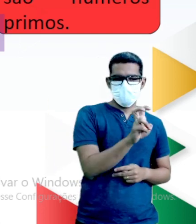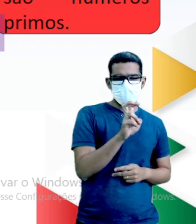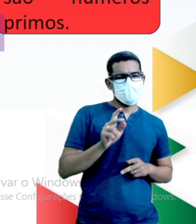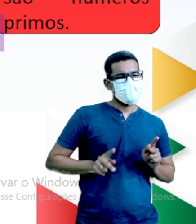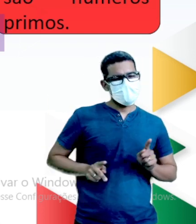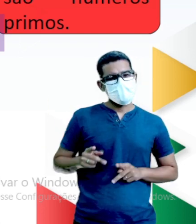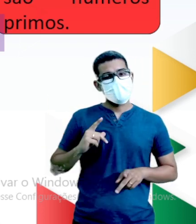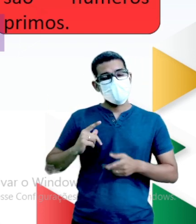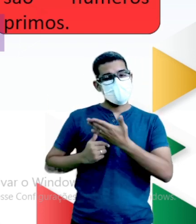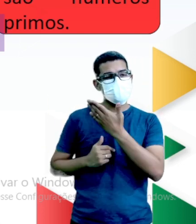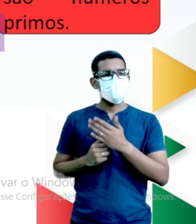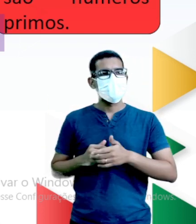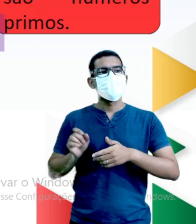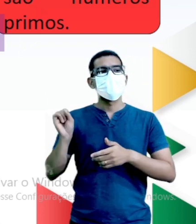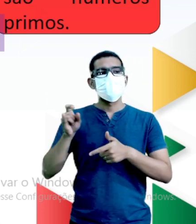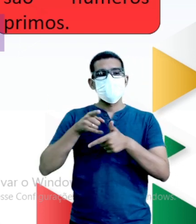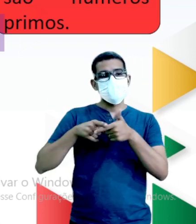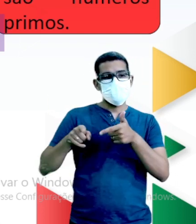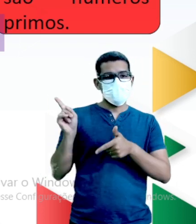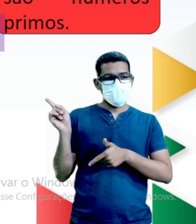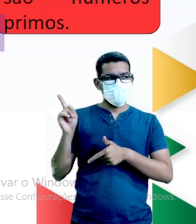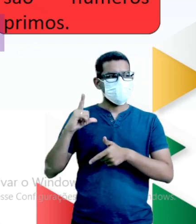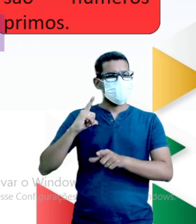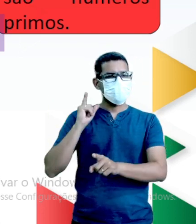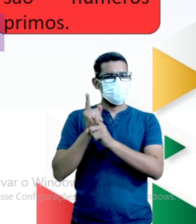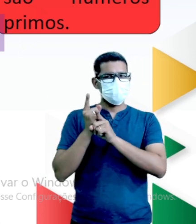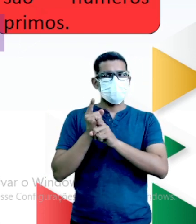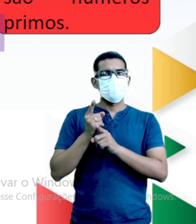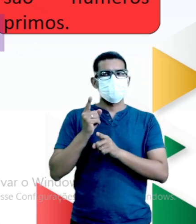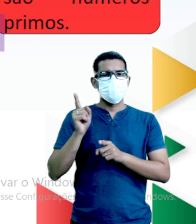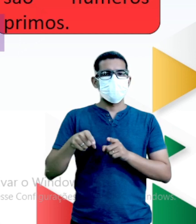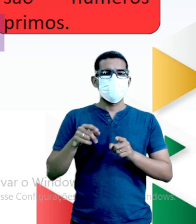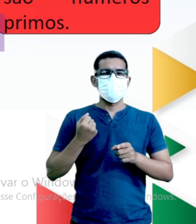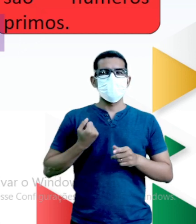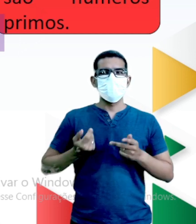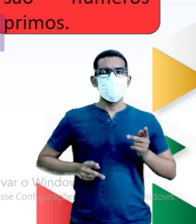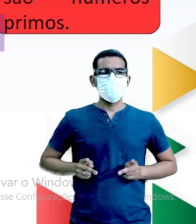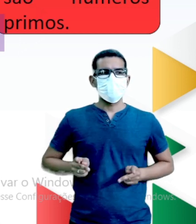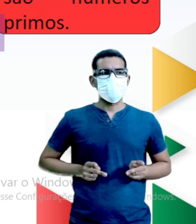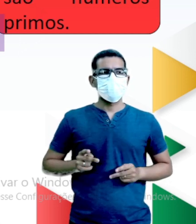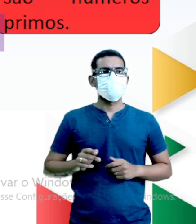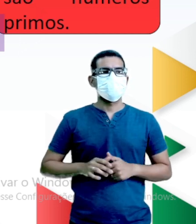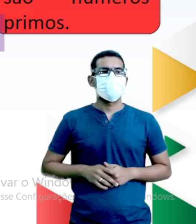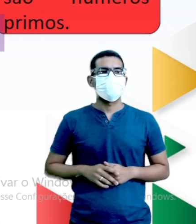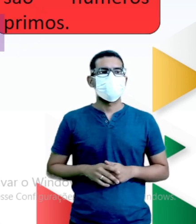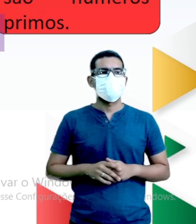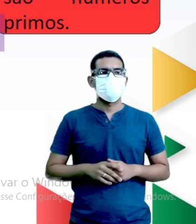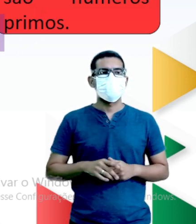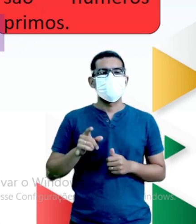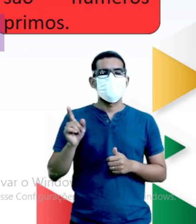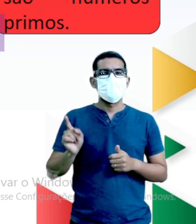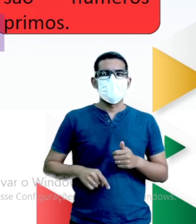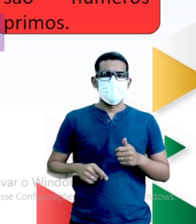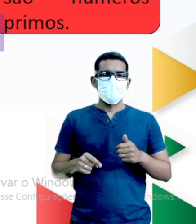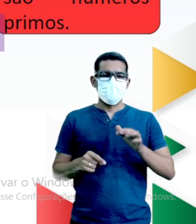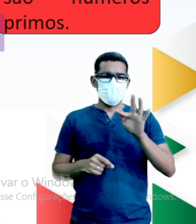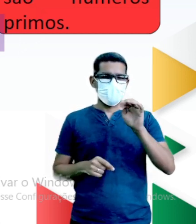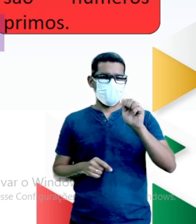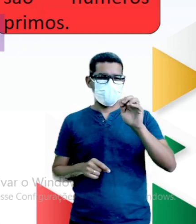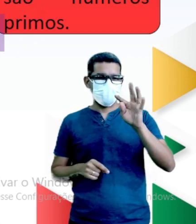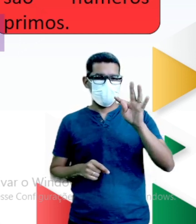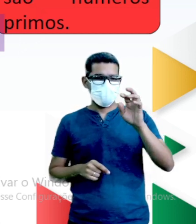Quando a gente divide ele por esses números, a gente encontra os números primos, que é decomposição de fatores